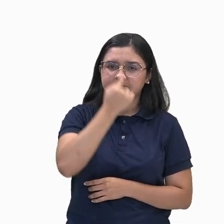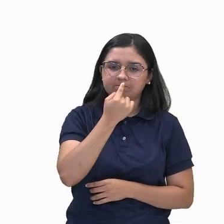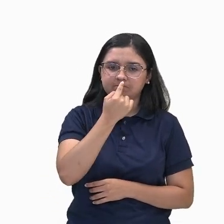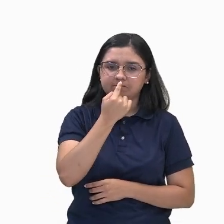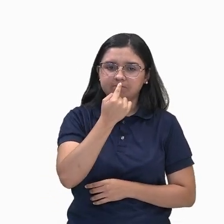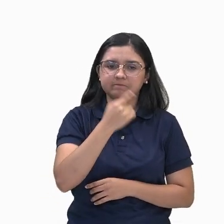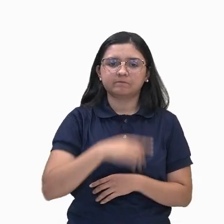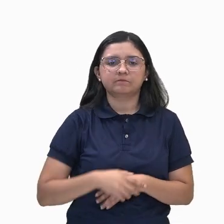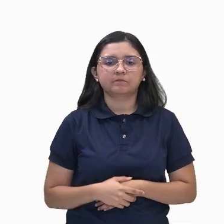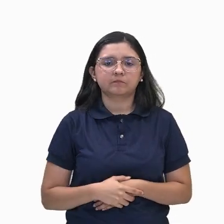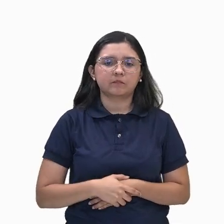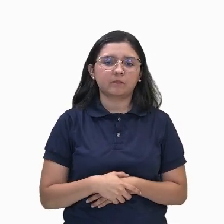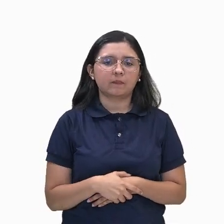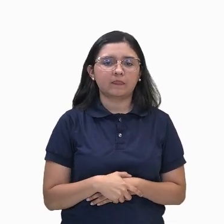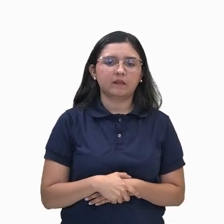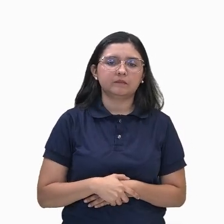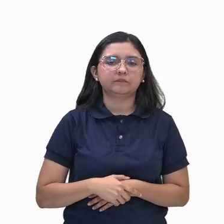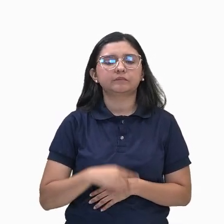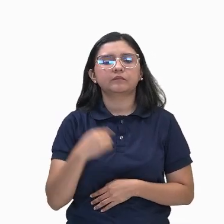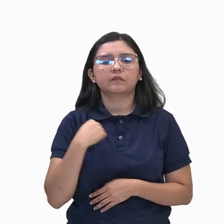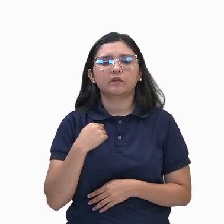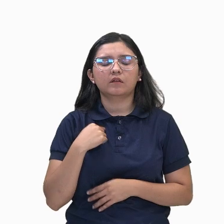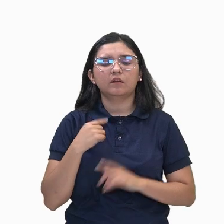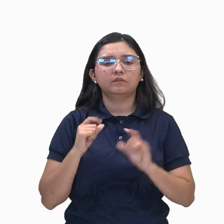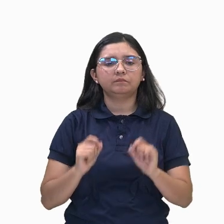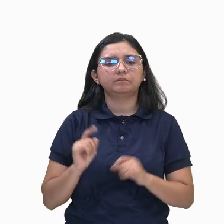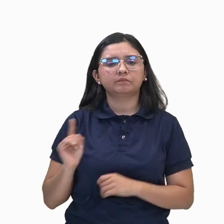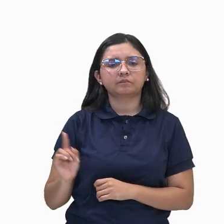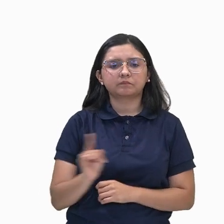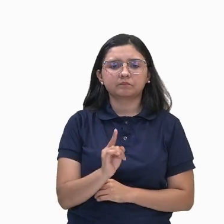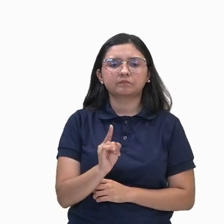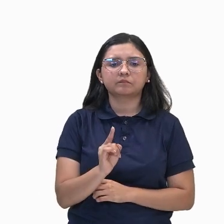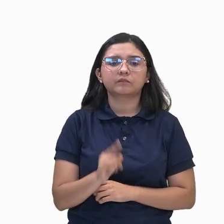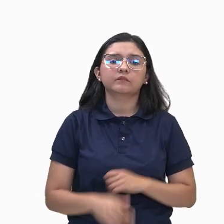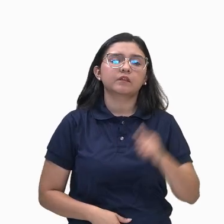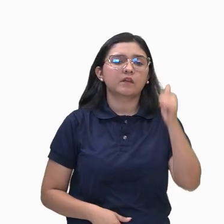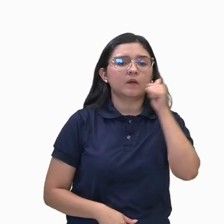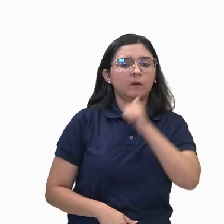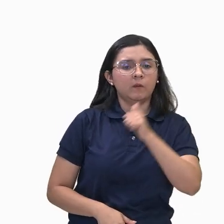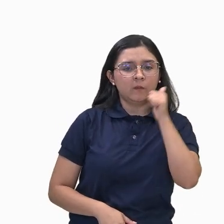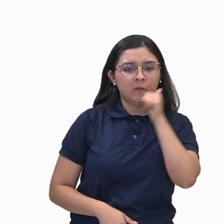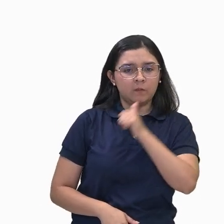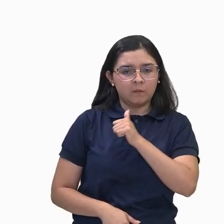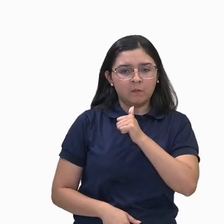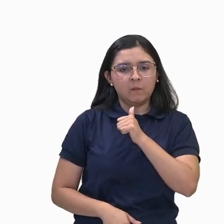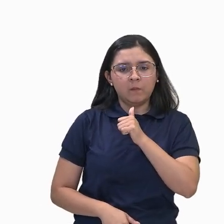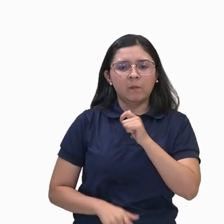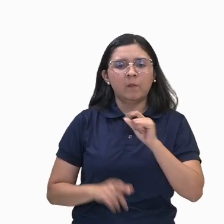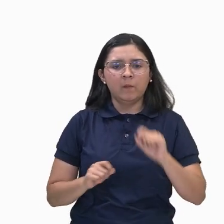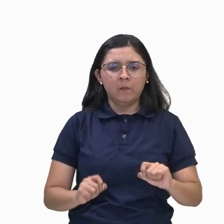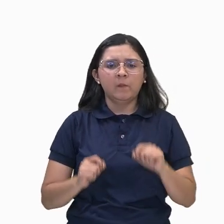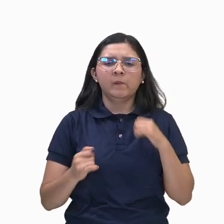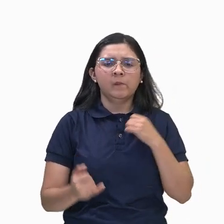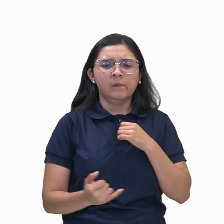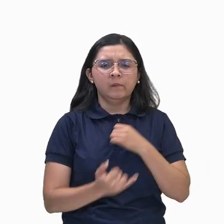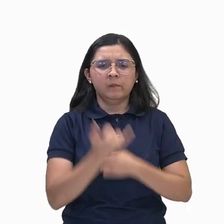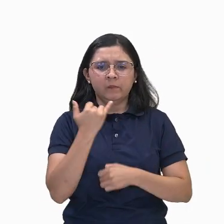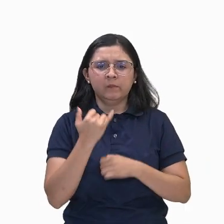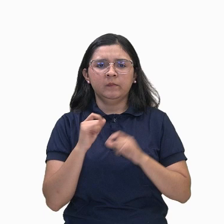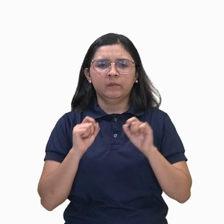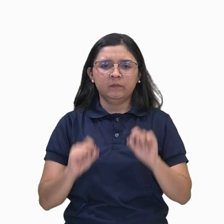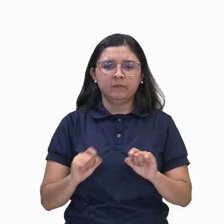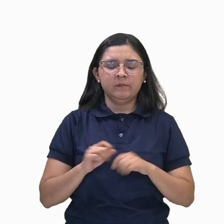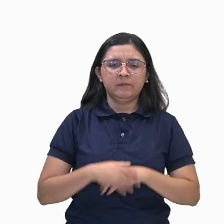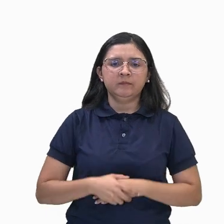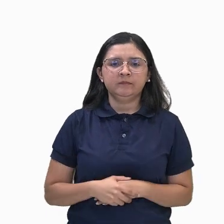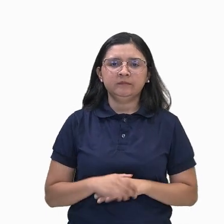me vedes tão pesado, e a pastora infiel que me faz guerra,